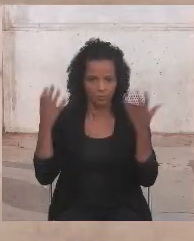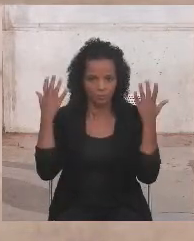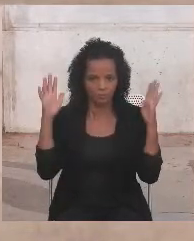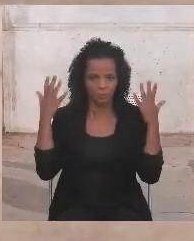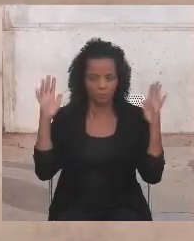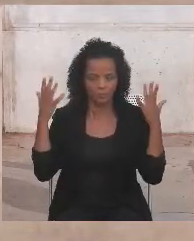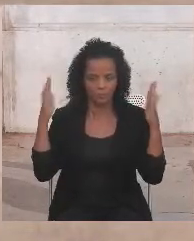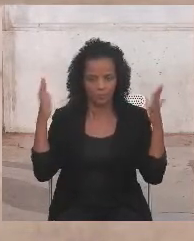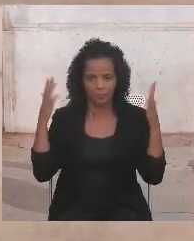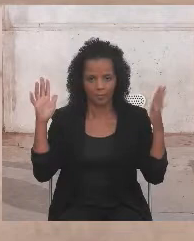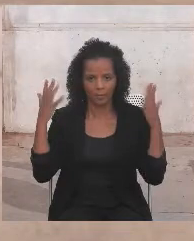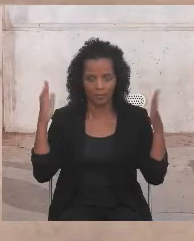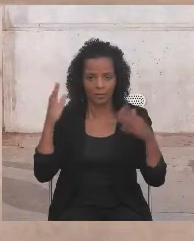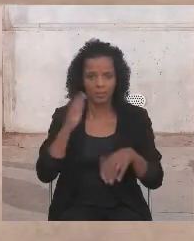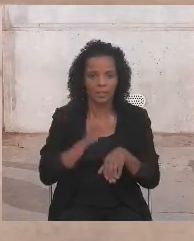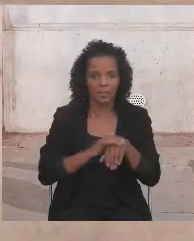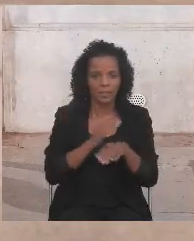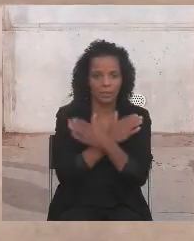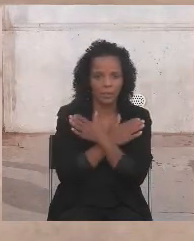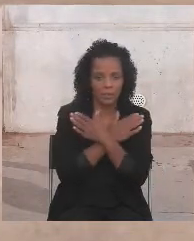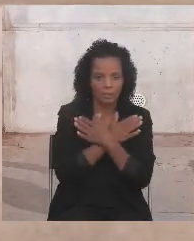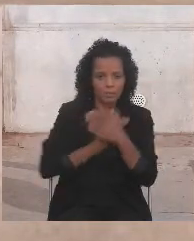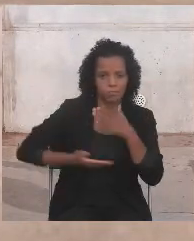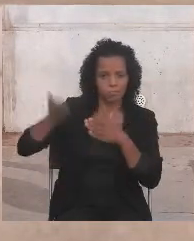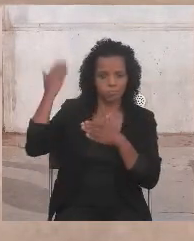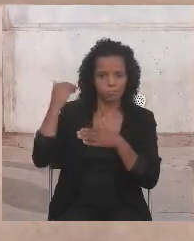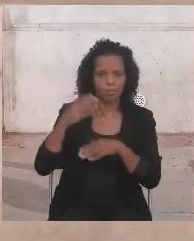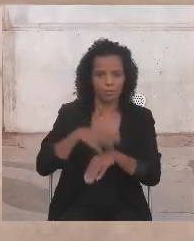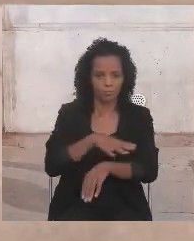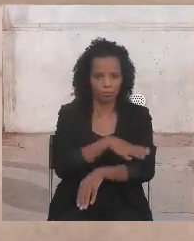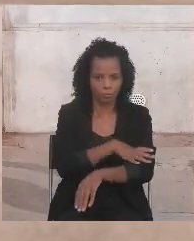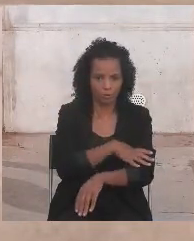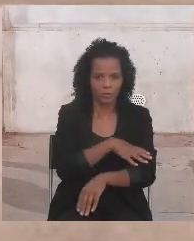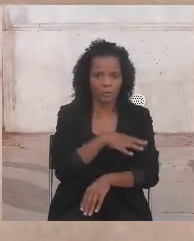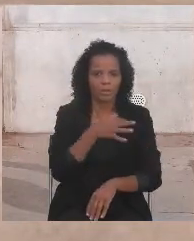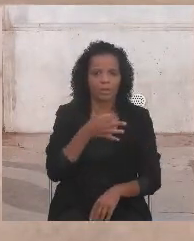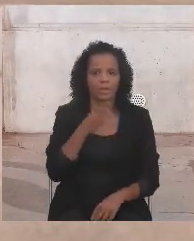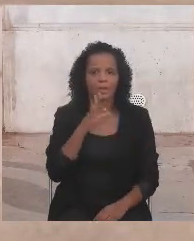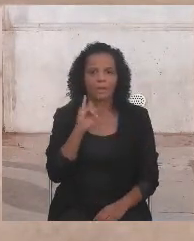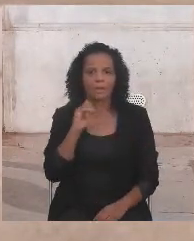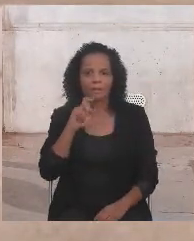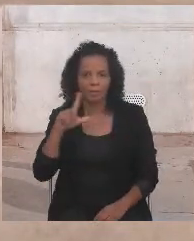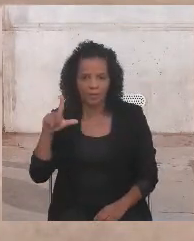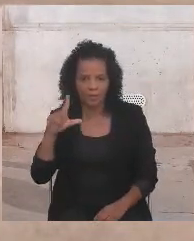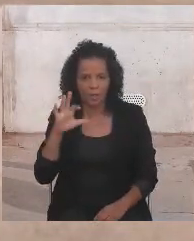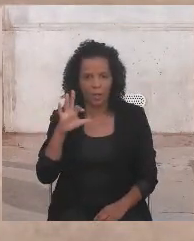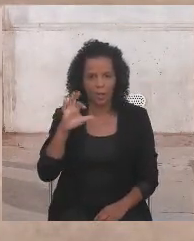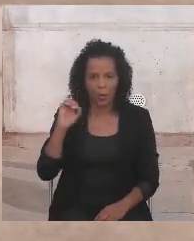o meu querido amigo, o antigo comissário Phil Hogan,